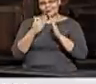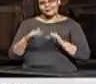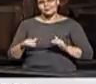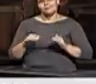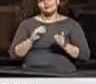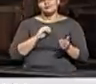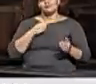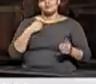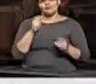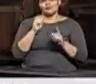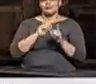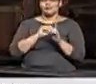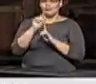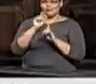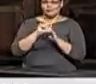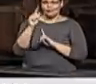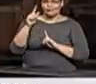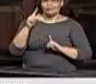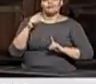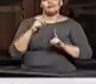eu não vou sujar minhas mãos